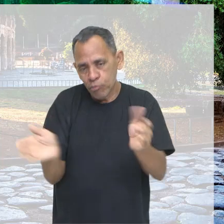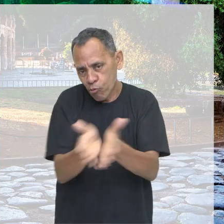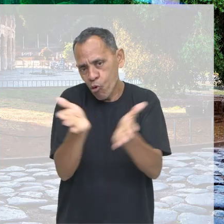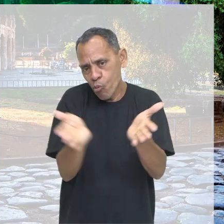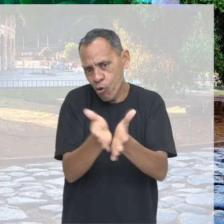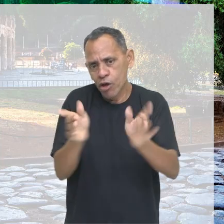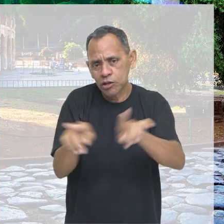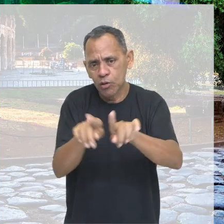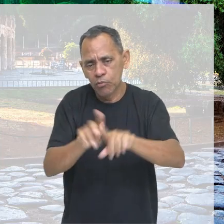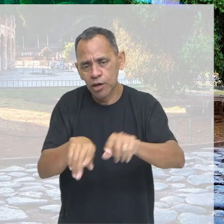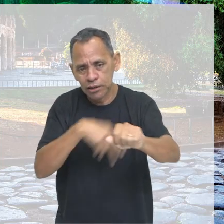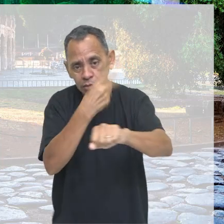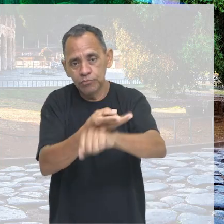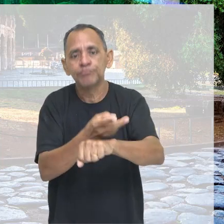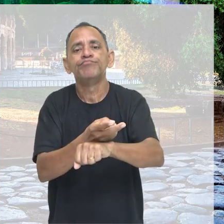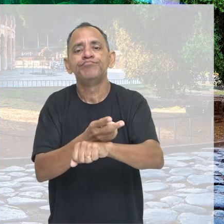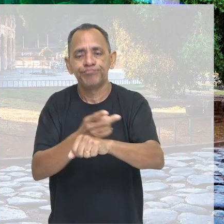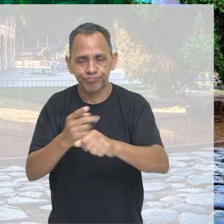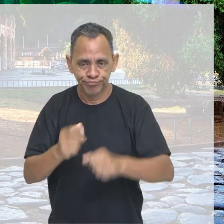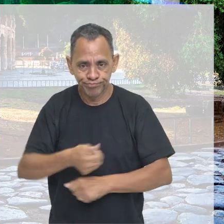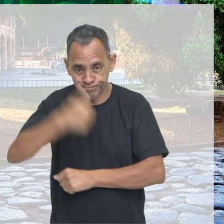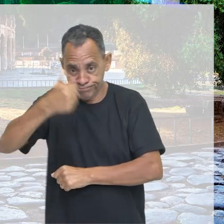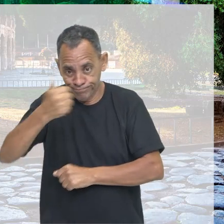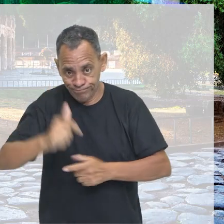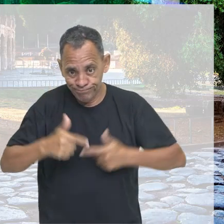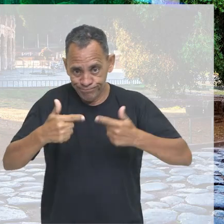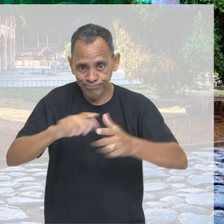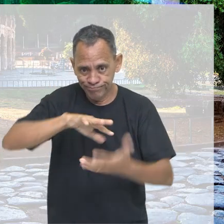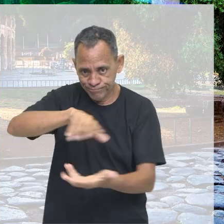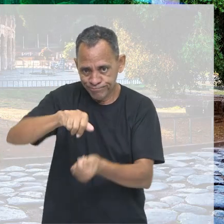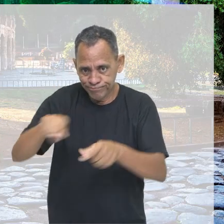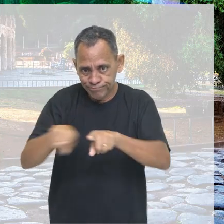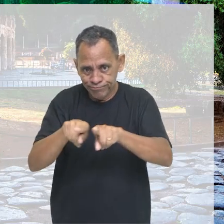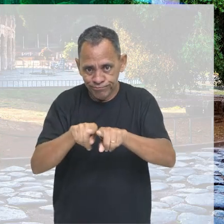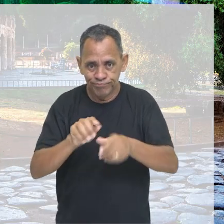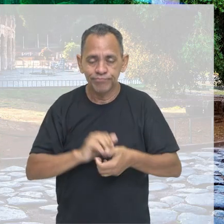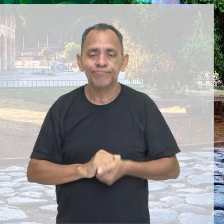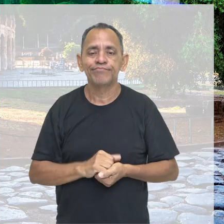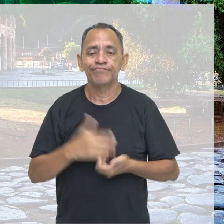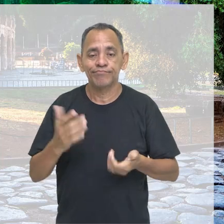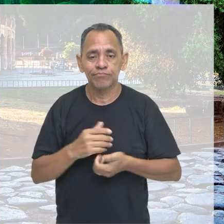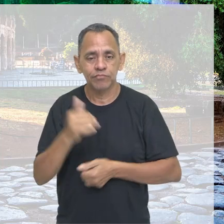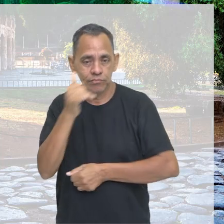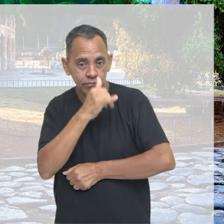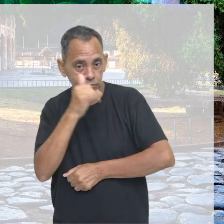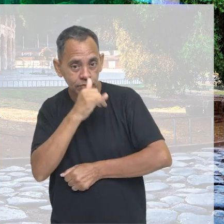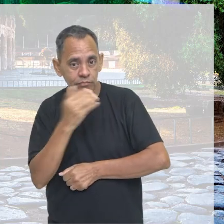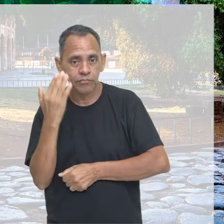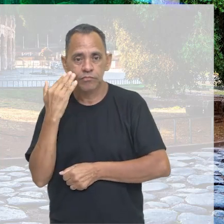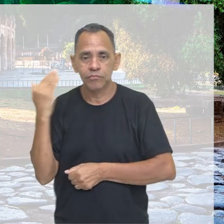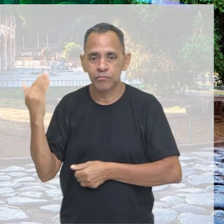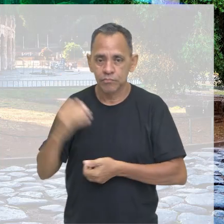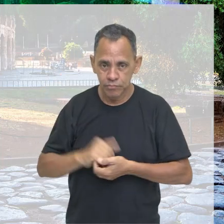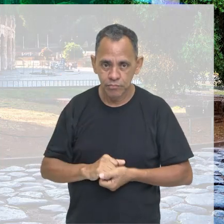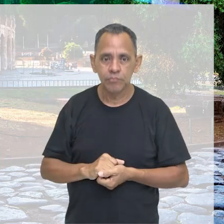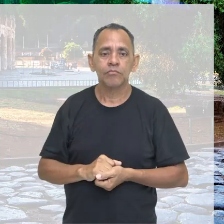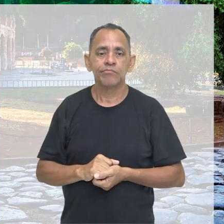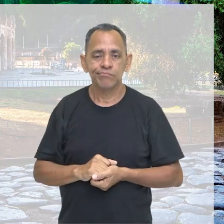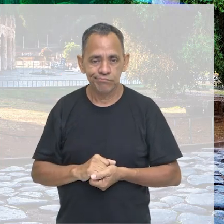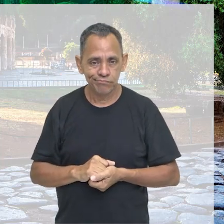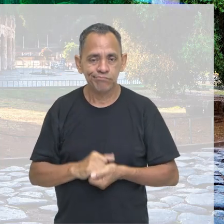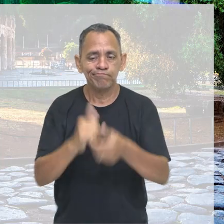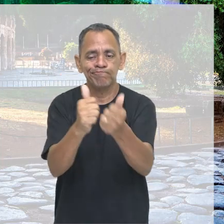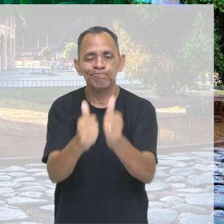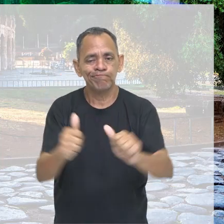a Primeira Guerra Mundial. Quando acaba a Primeira Guerra Mundial, a Itália está ali imersa em muitos problemas